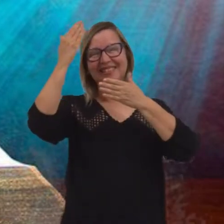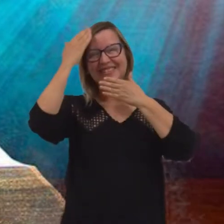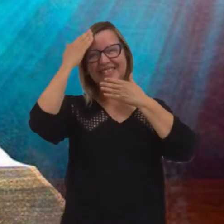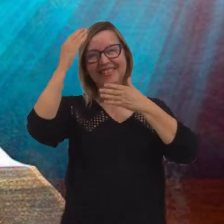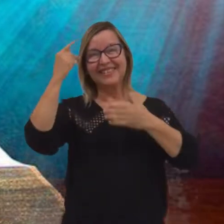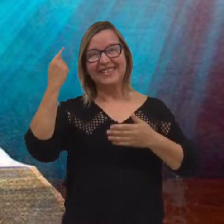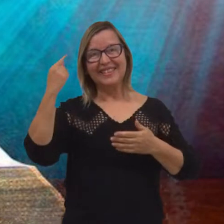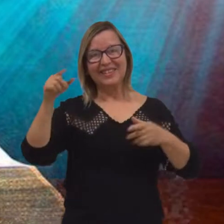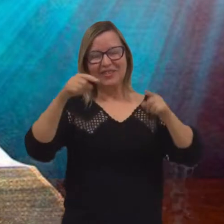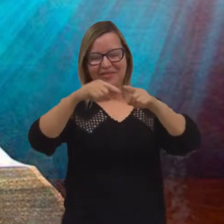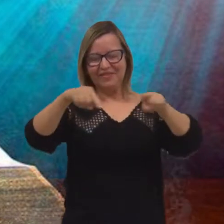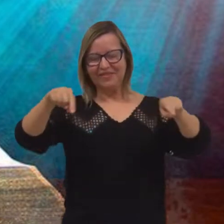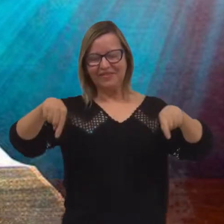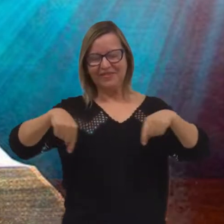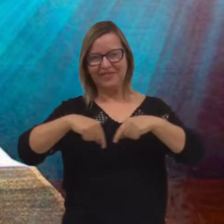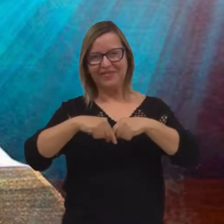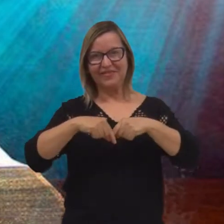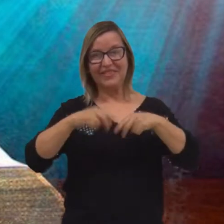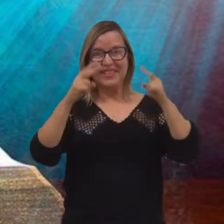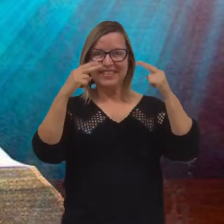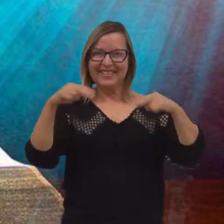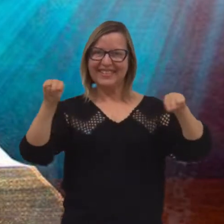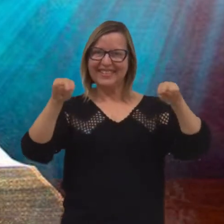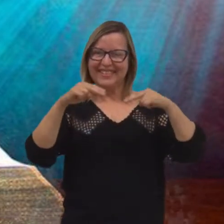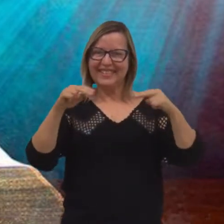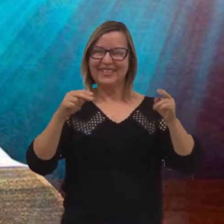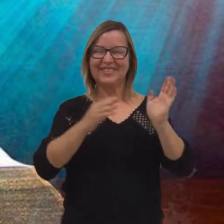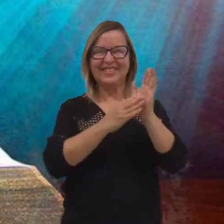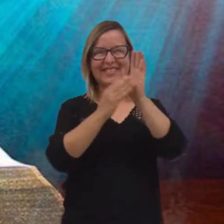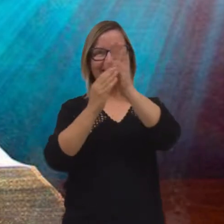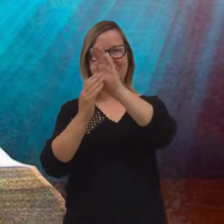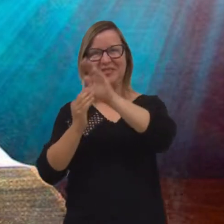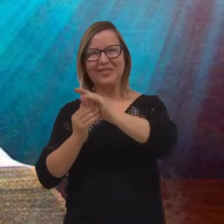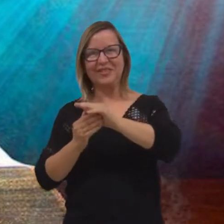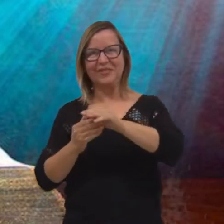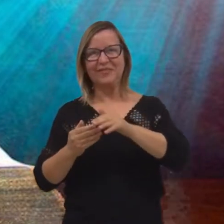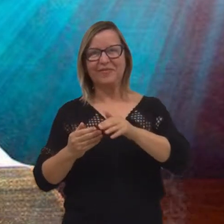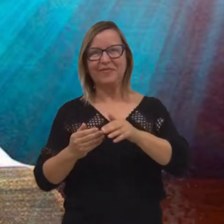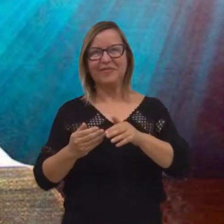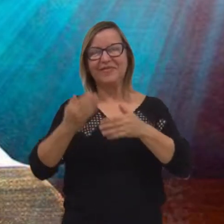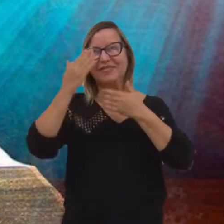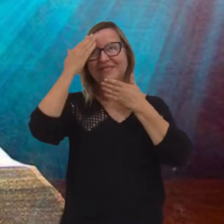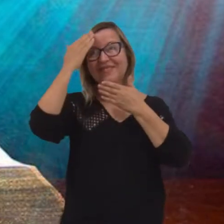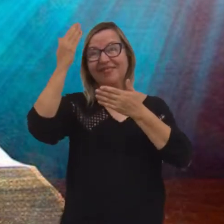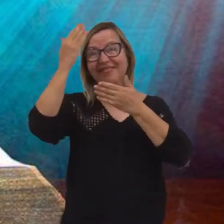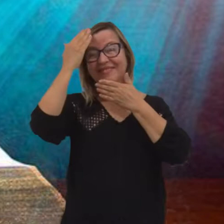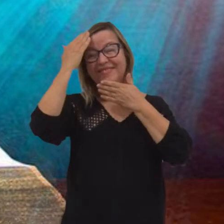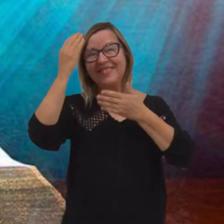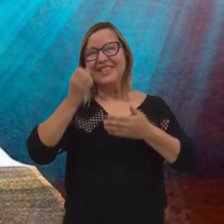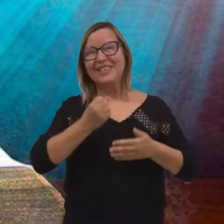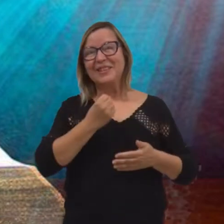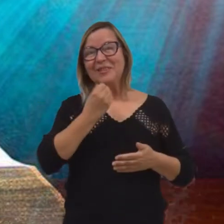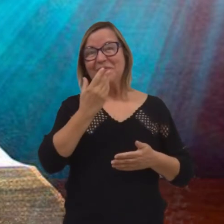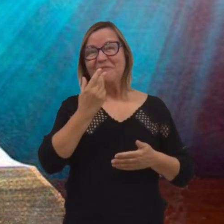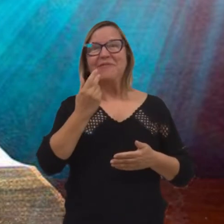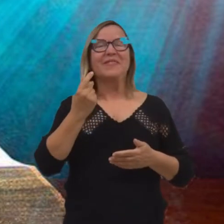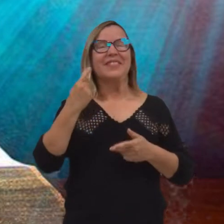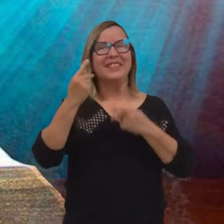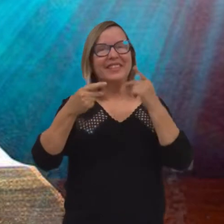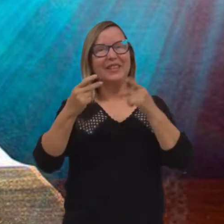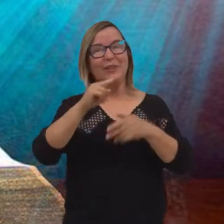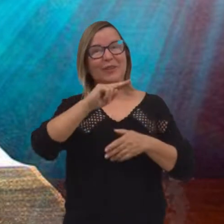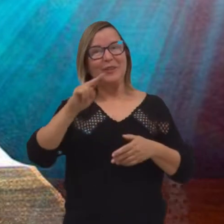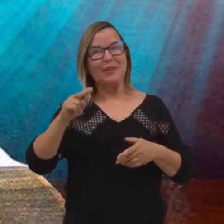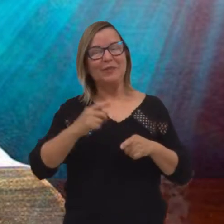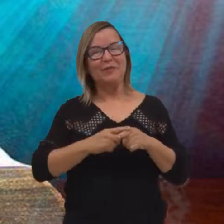nos seus átrios com hinos de louvor. Rendei-lhe graças e bendizei-lhe o nome, porque o Senhor